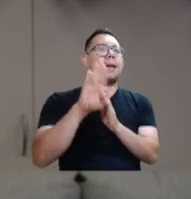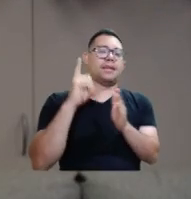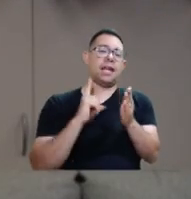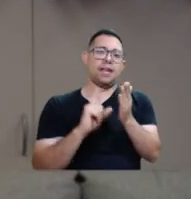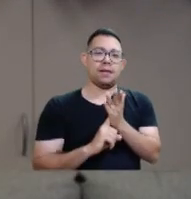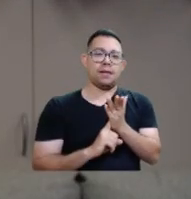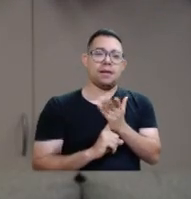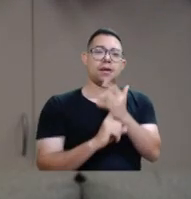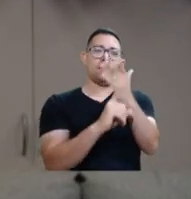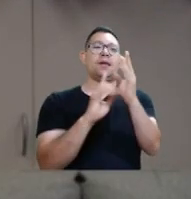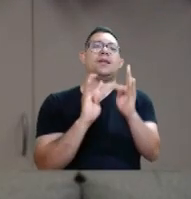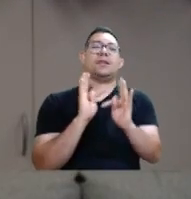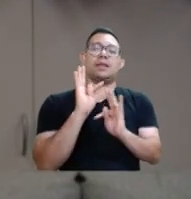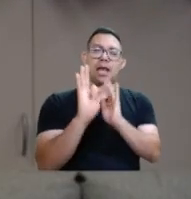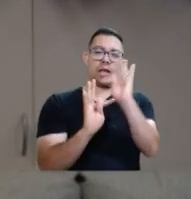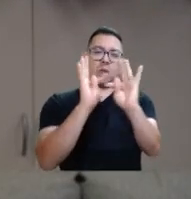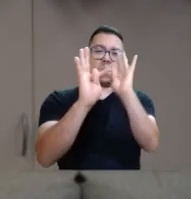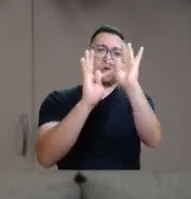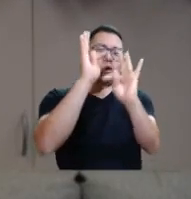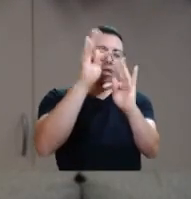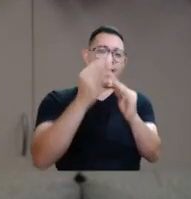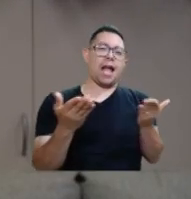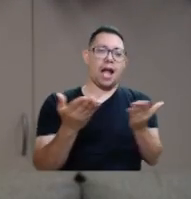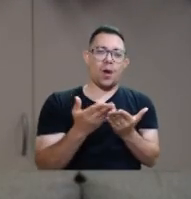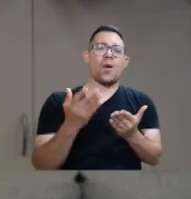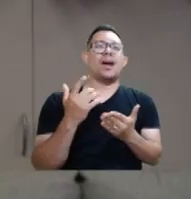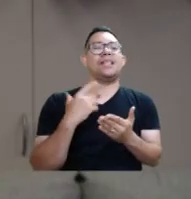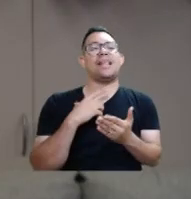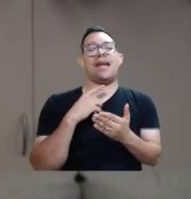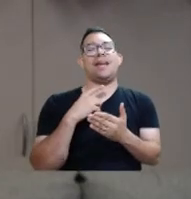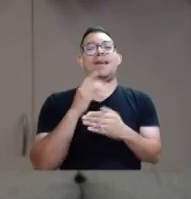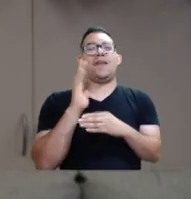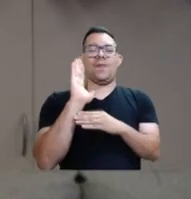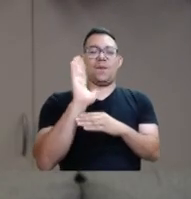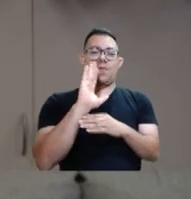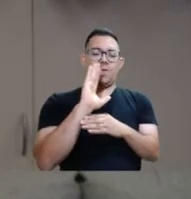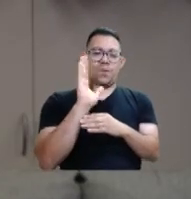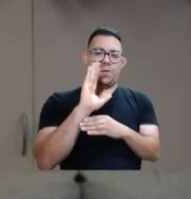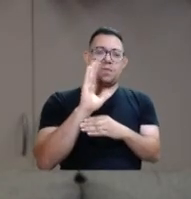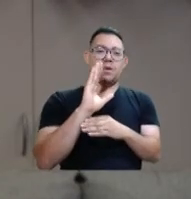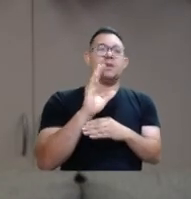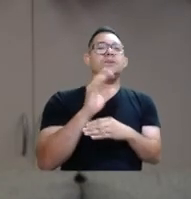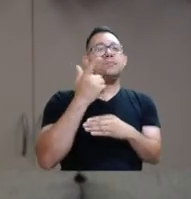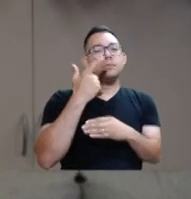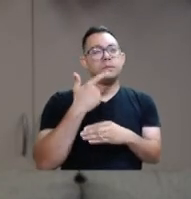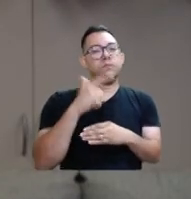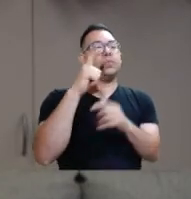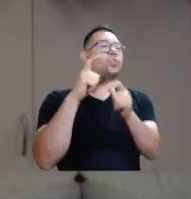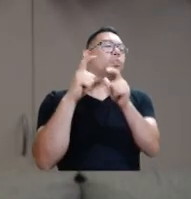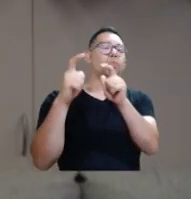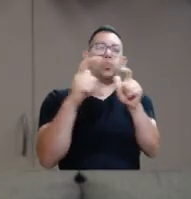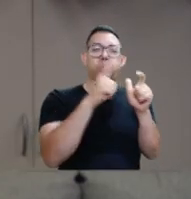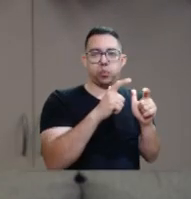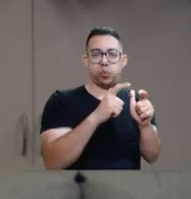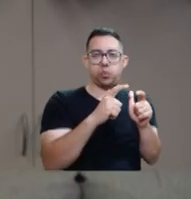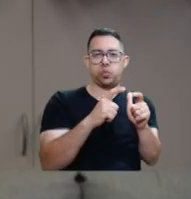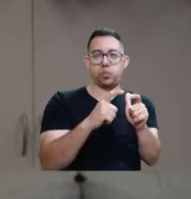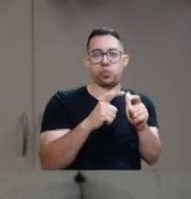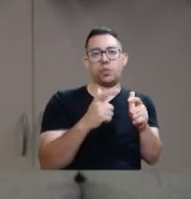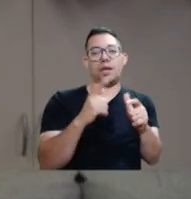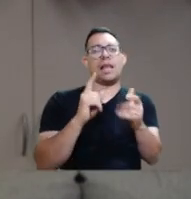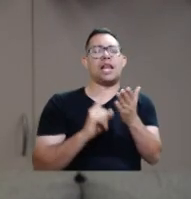nesse processo dessa evolução, dessa modernidade que faz aí essa mutação, essa